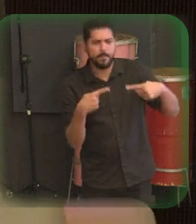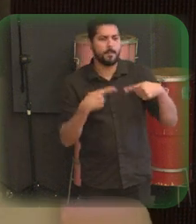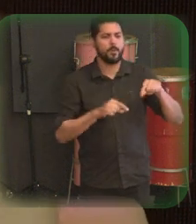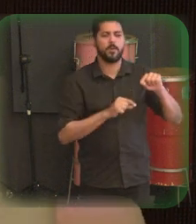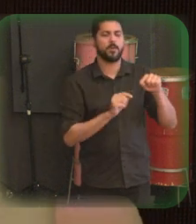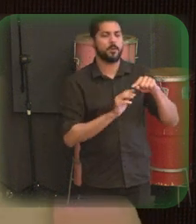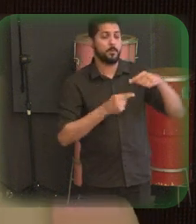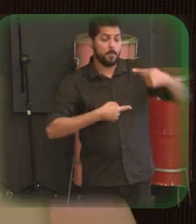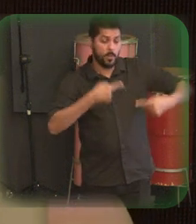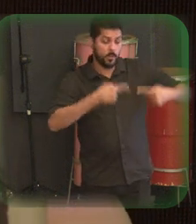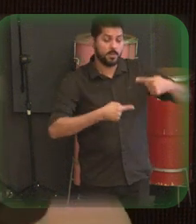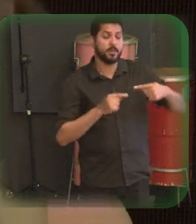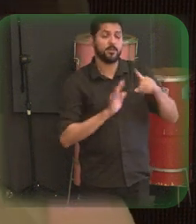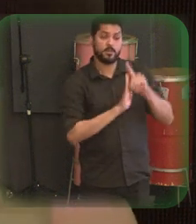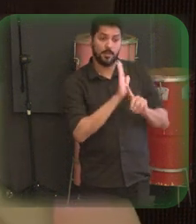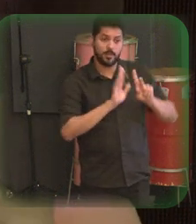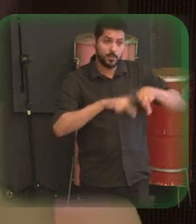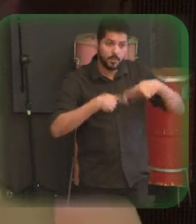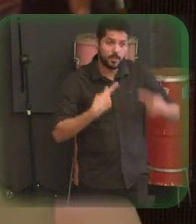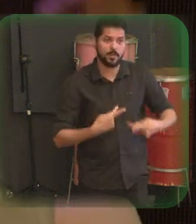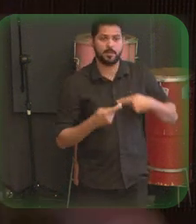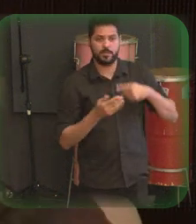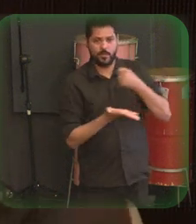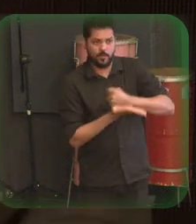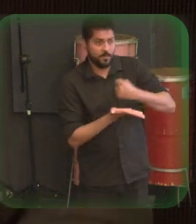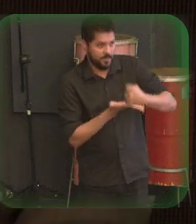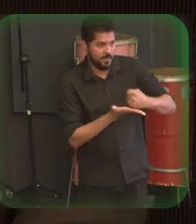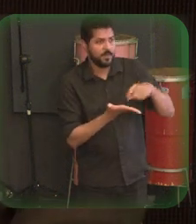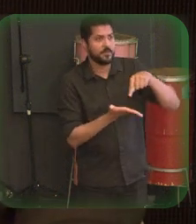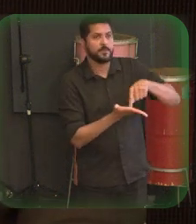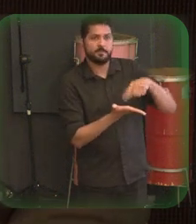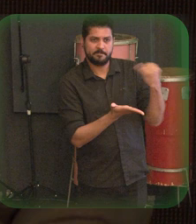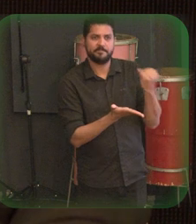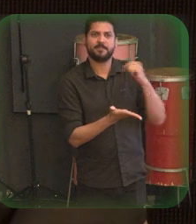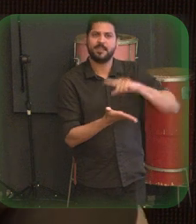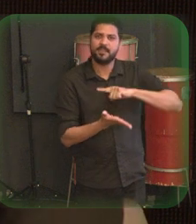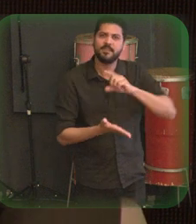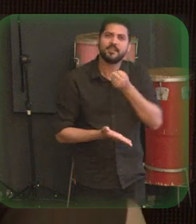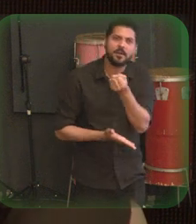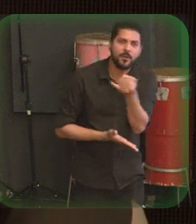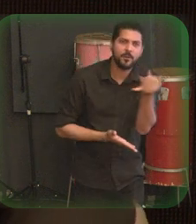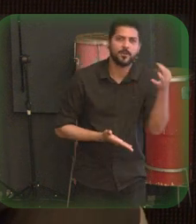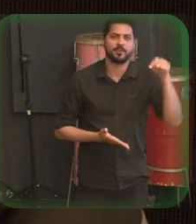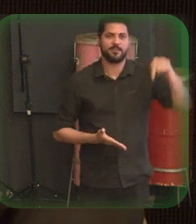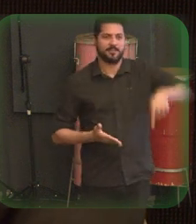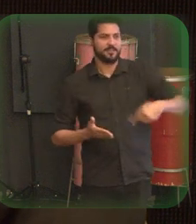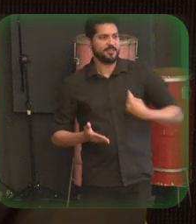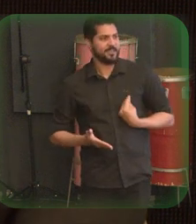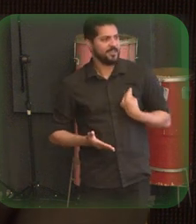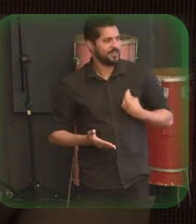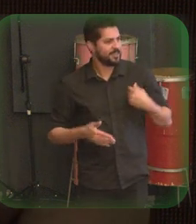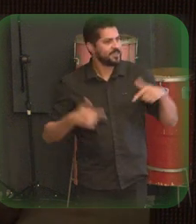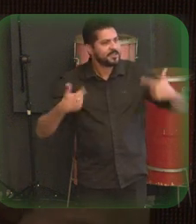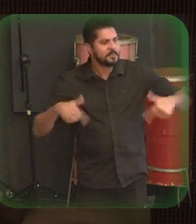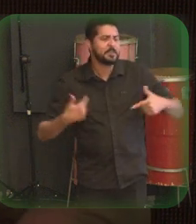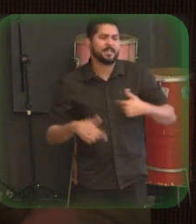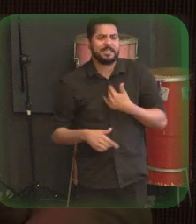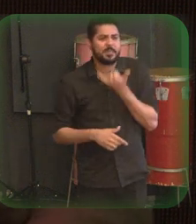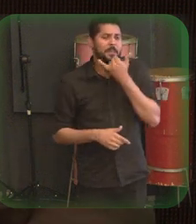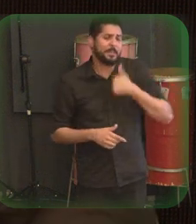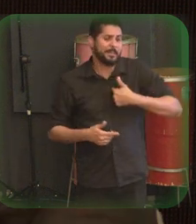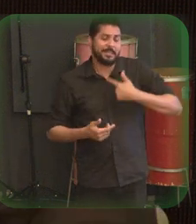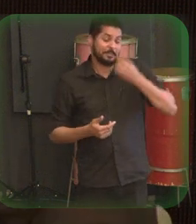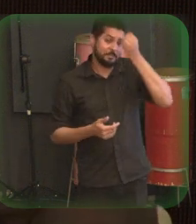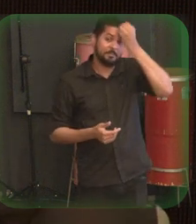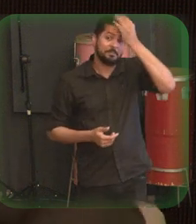está aqui o professor Maciel, acho que Daniela está ali, enfim, tem outras pessoas aqui que também estão trabalhando, desculpem, não vou citar todo mundo, mas